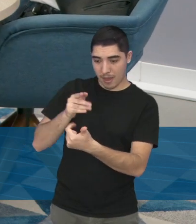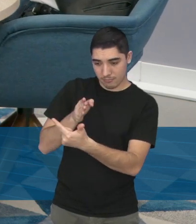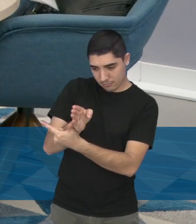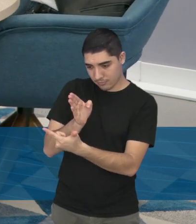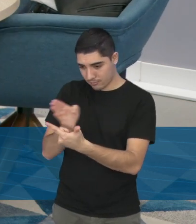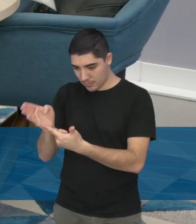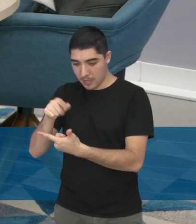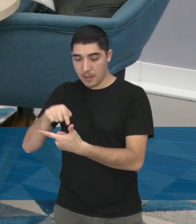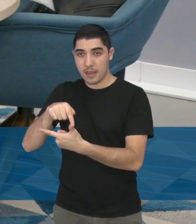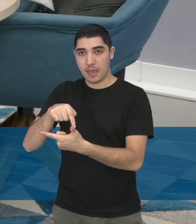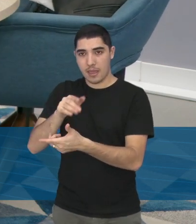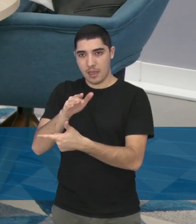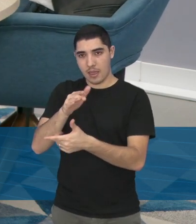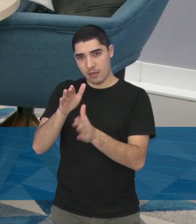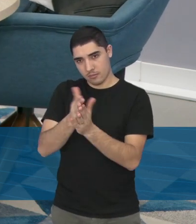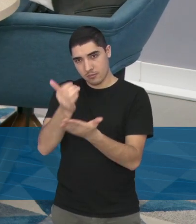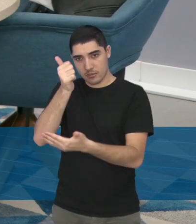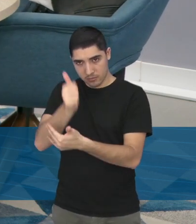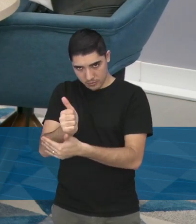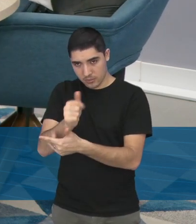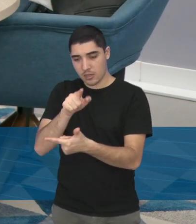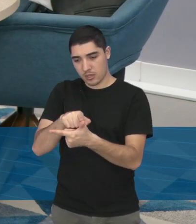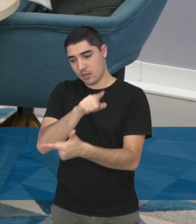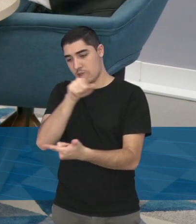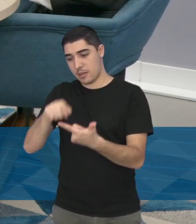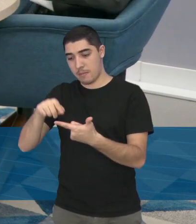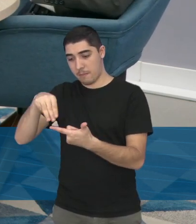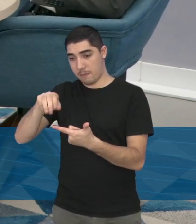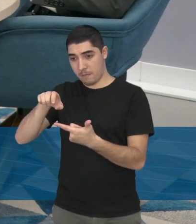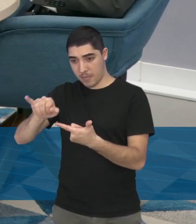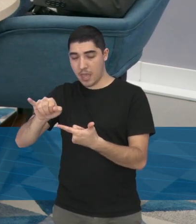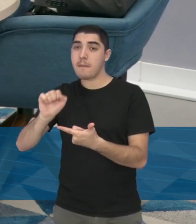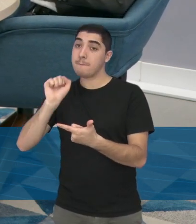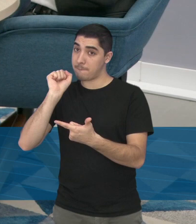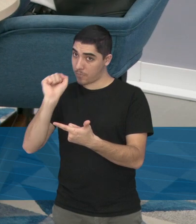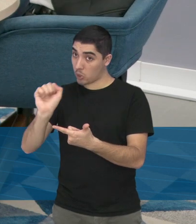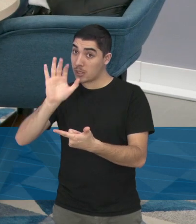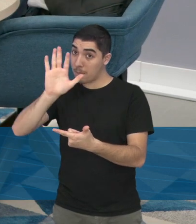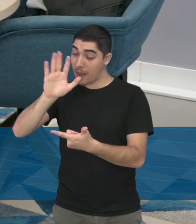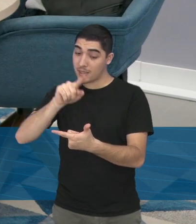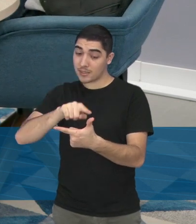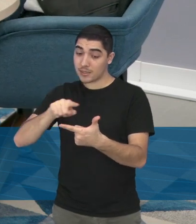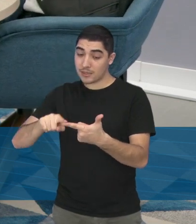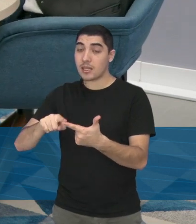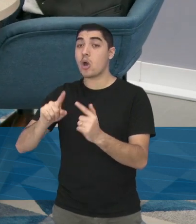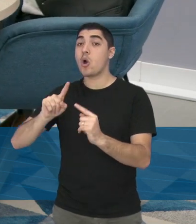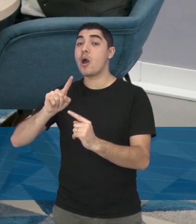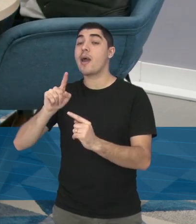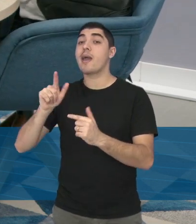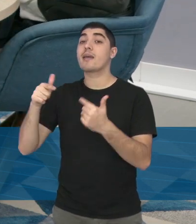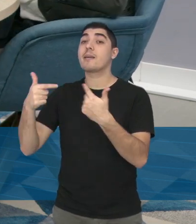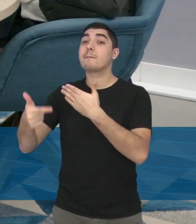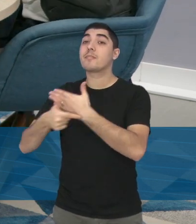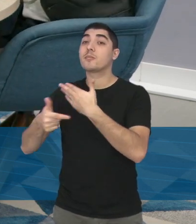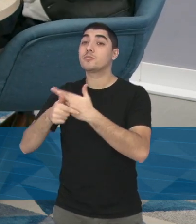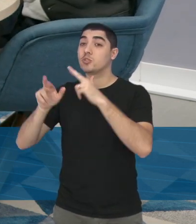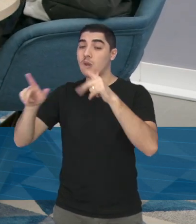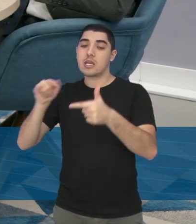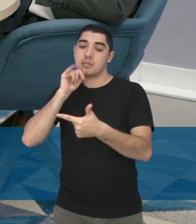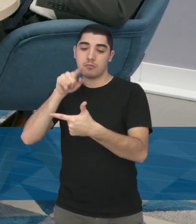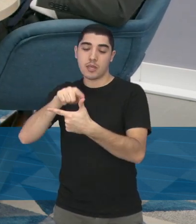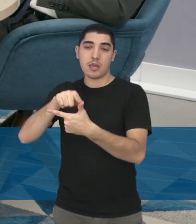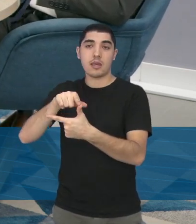A resposta é sim. Para atividade diferente. Então, ele é CLT na empresa